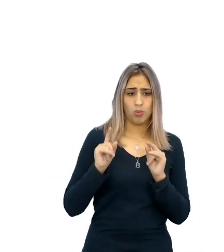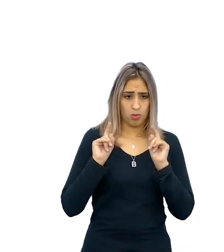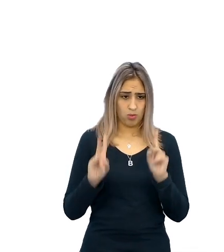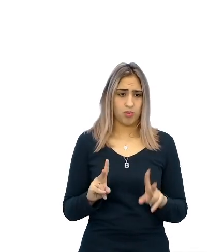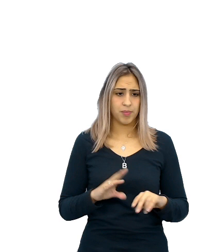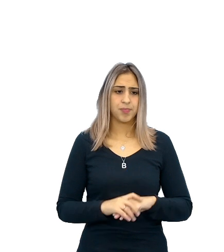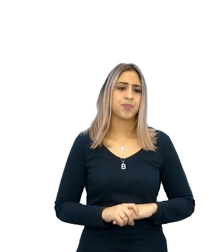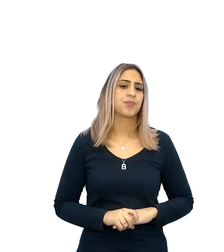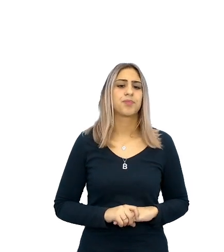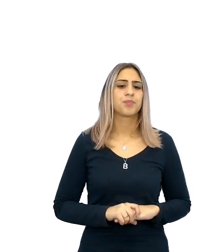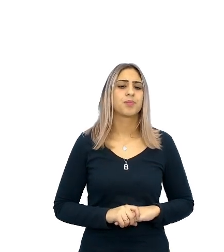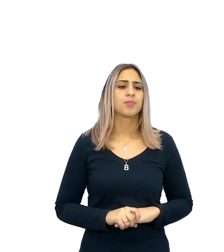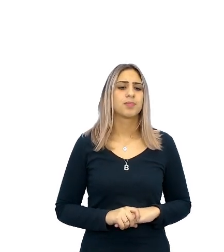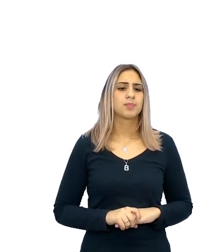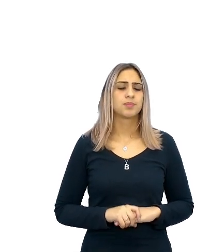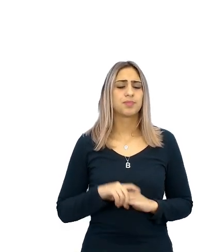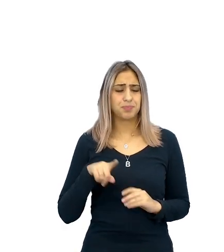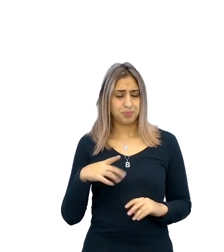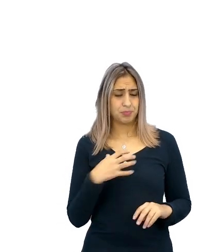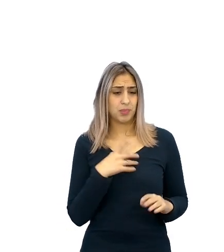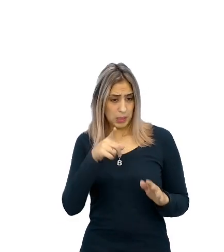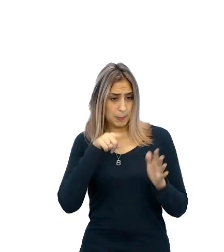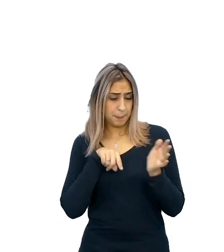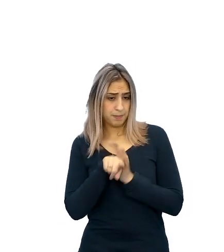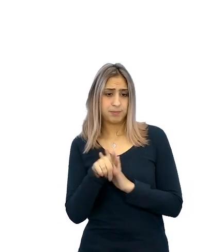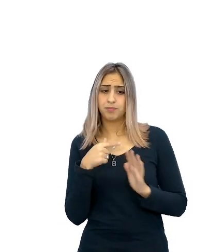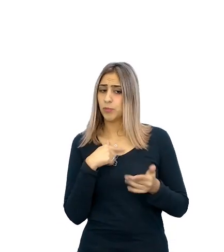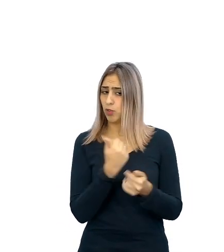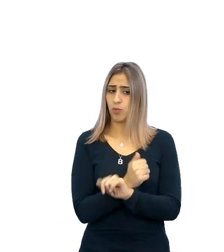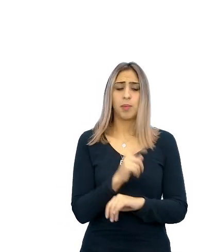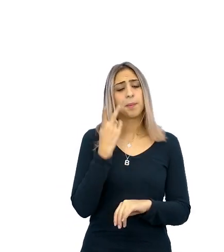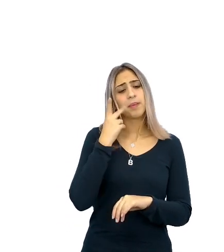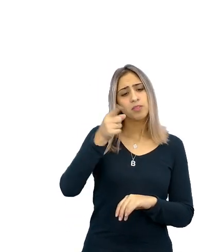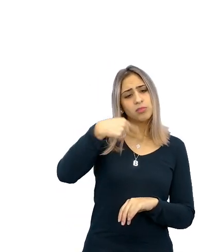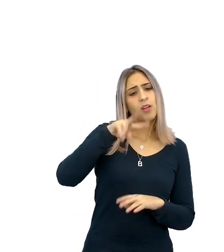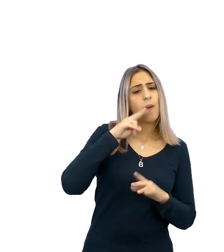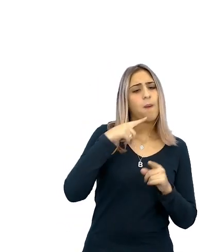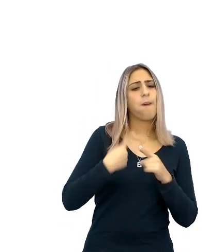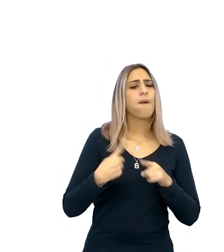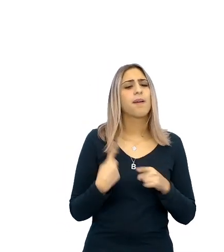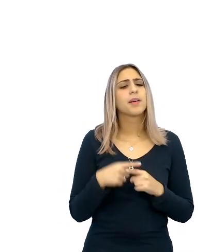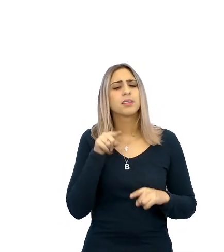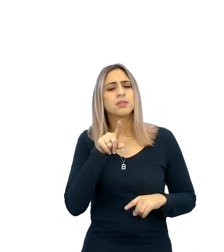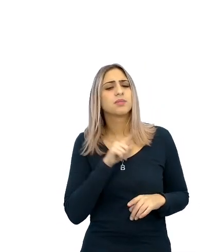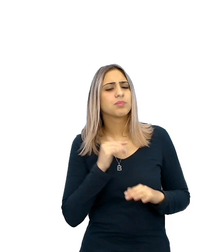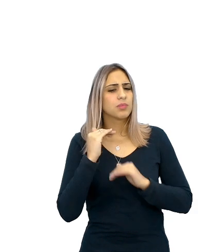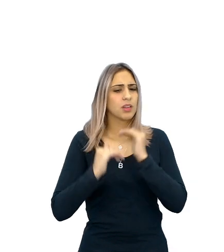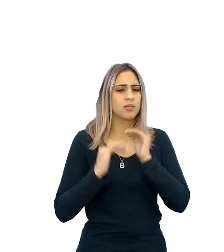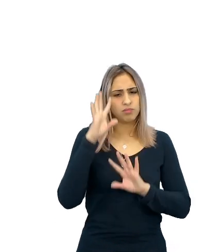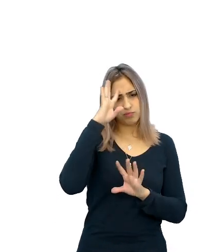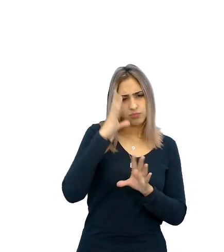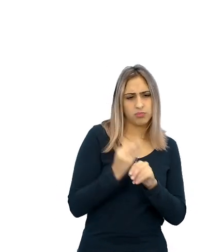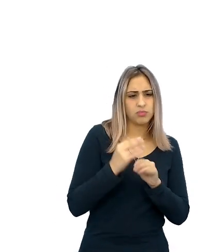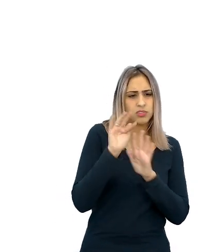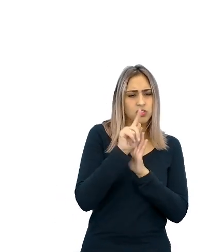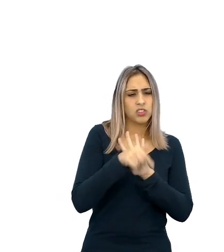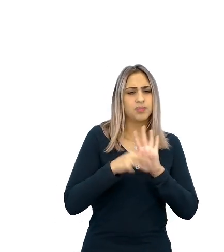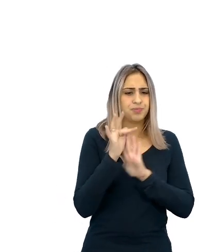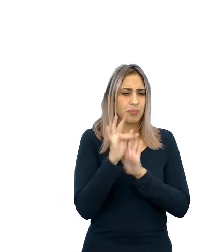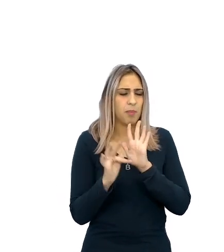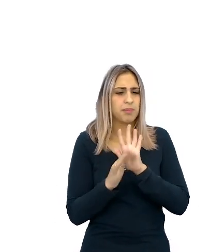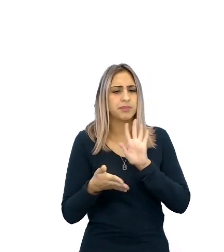bom? Então, nesse sentido, essa pergunta não vou pausar, mas é por que considerar o nível de complexidade dos gêneros